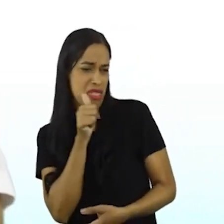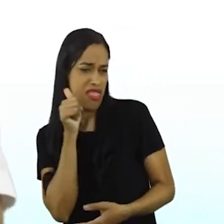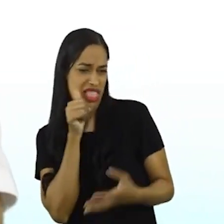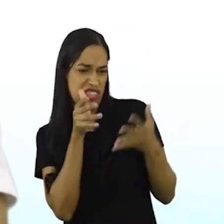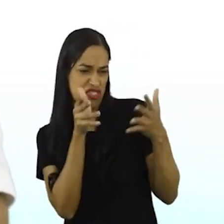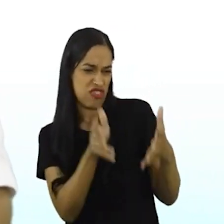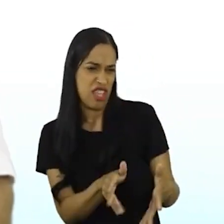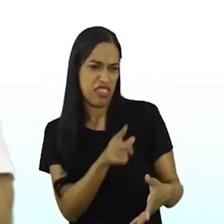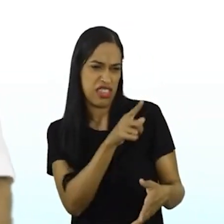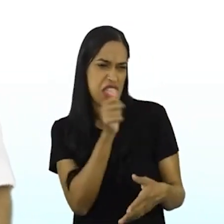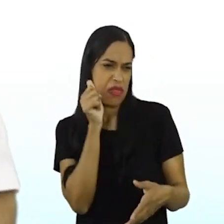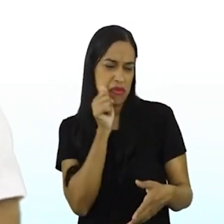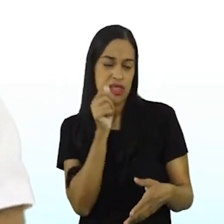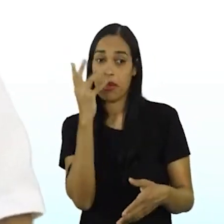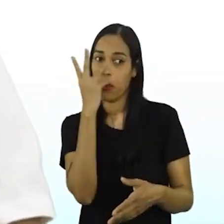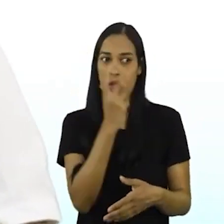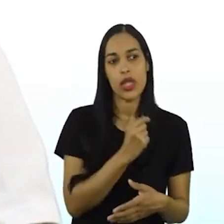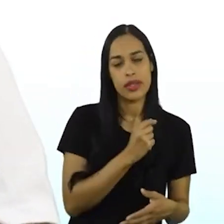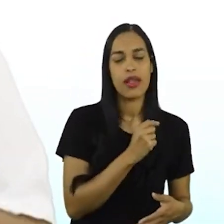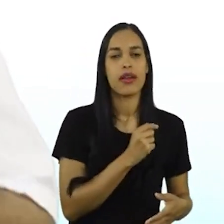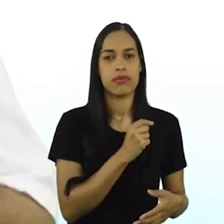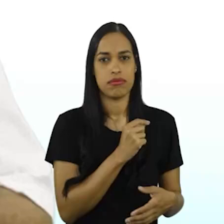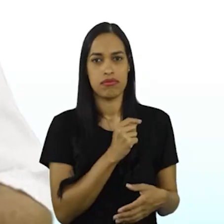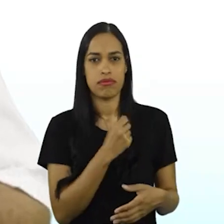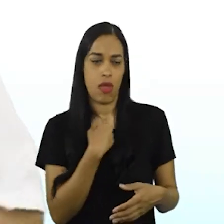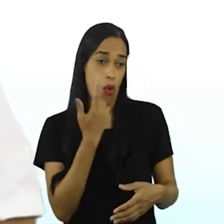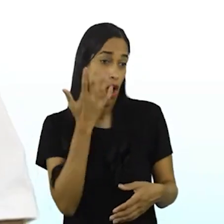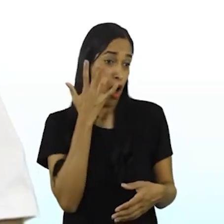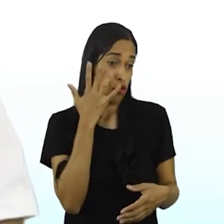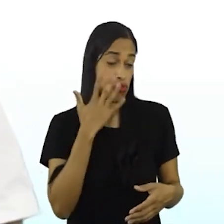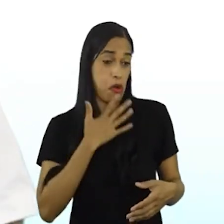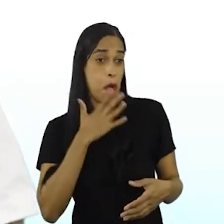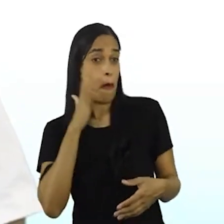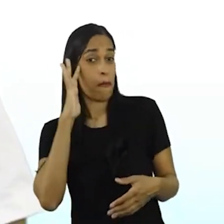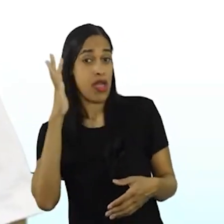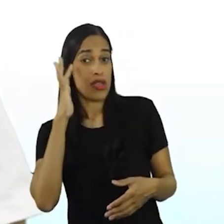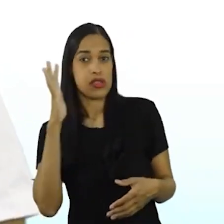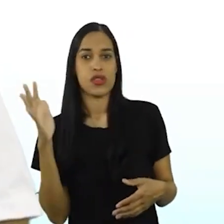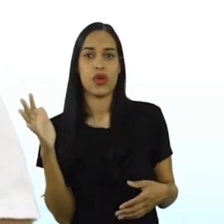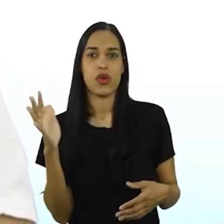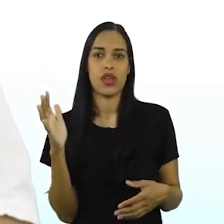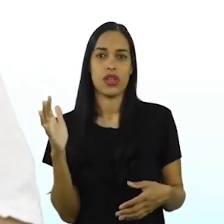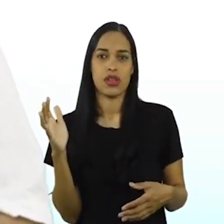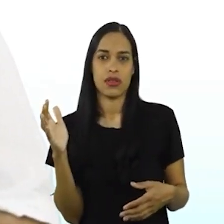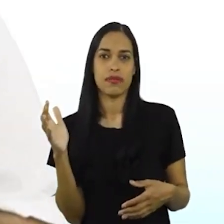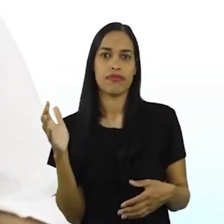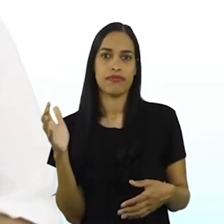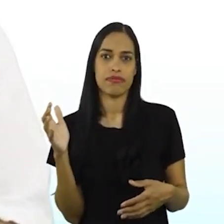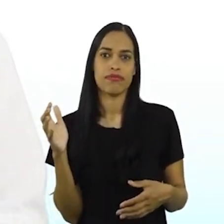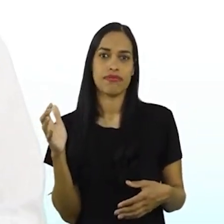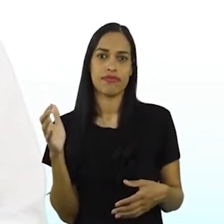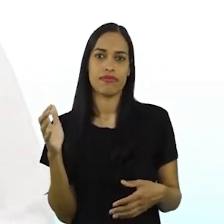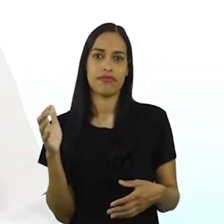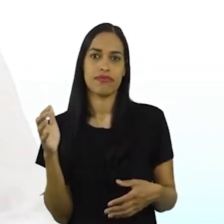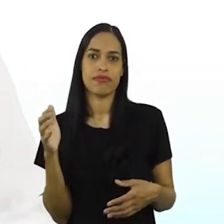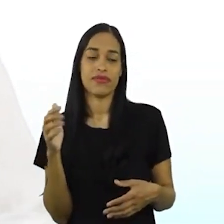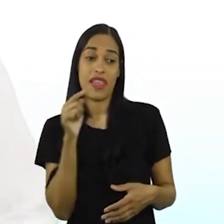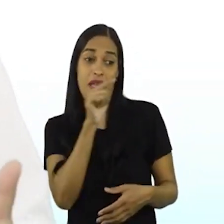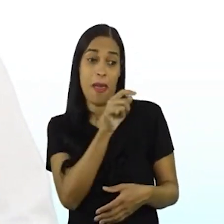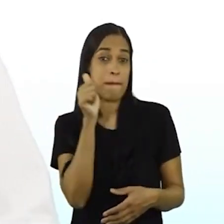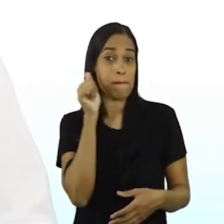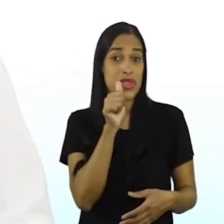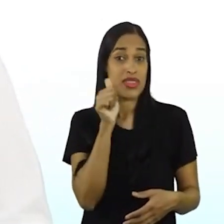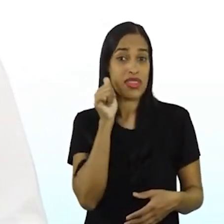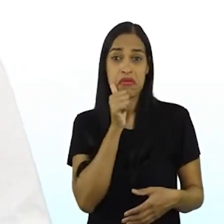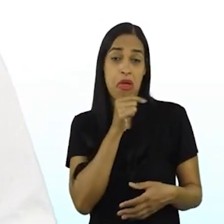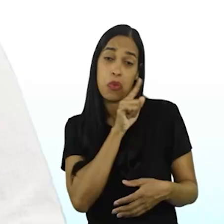chata, que menina bonita, não é o que eu acho, não é o que eu penso? Veja, eu coloquei que menina